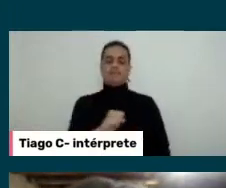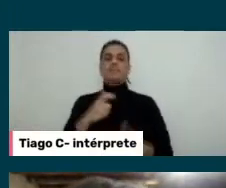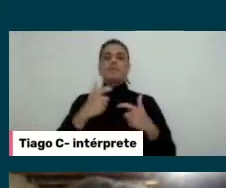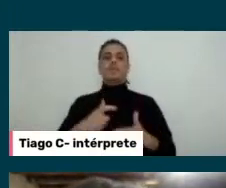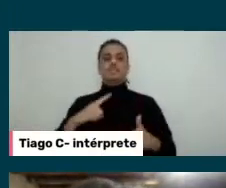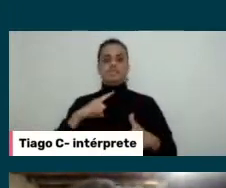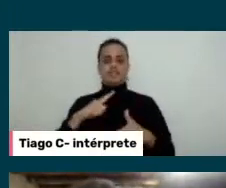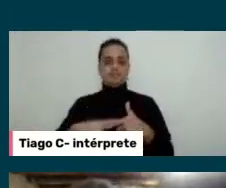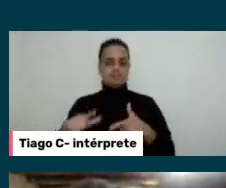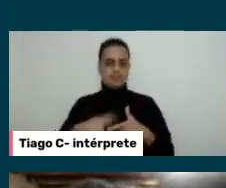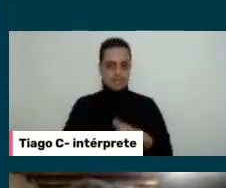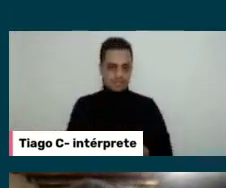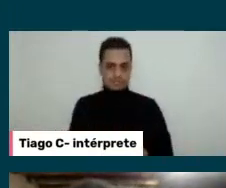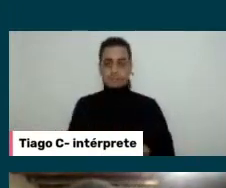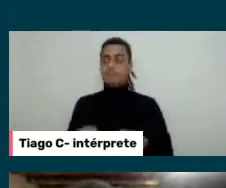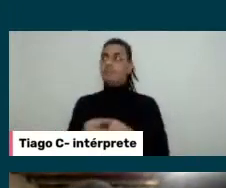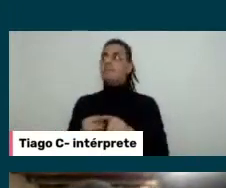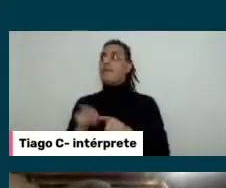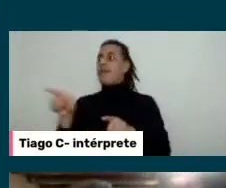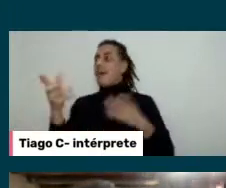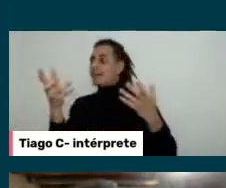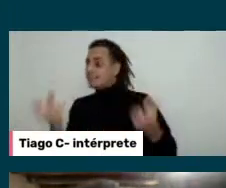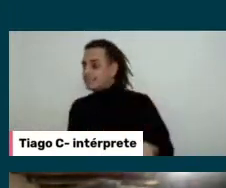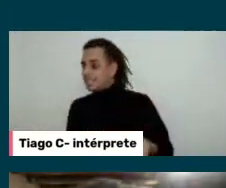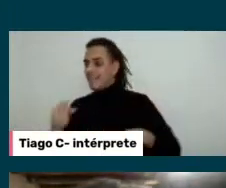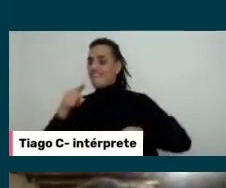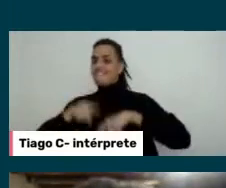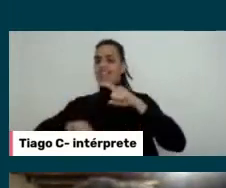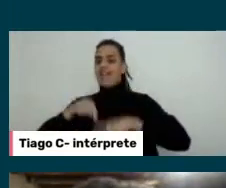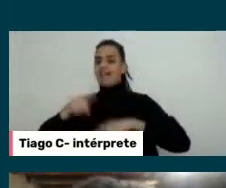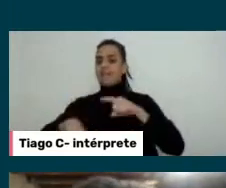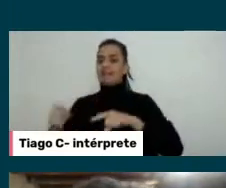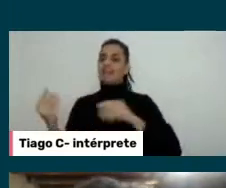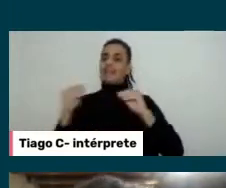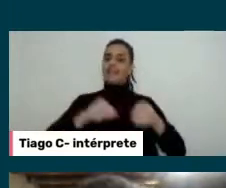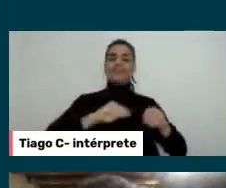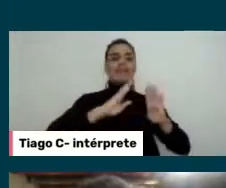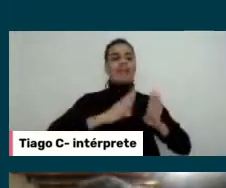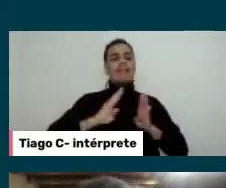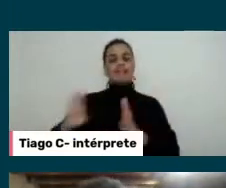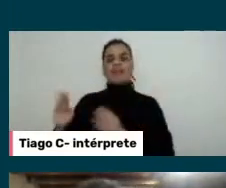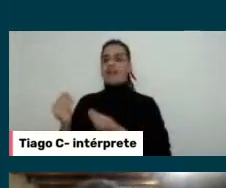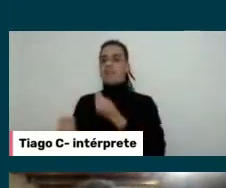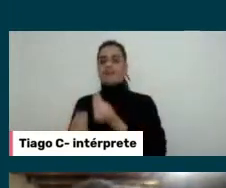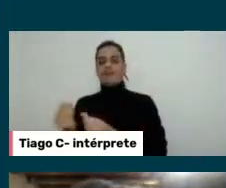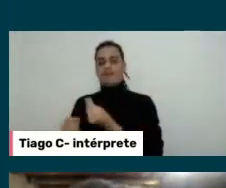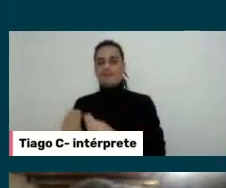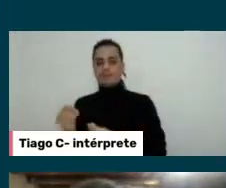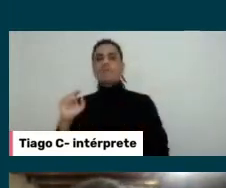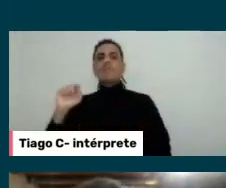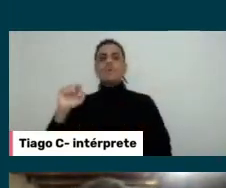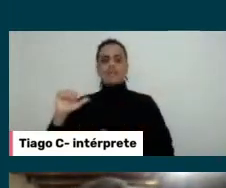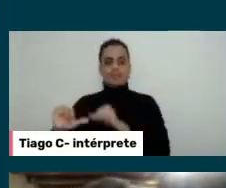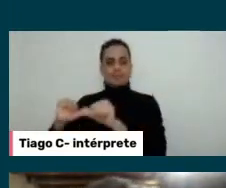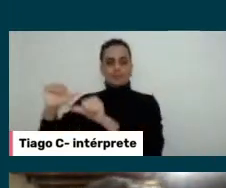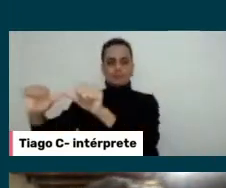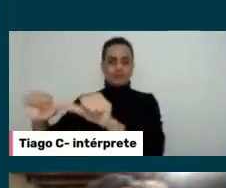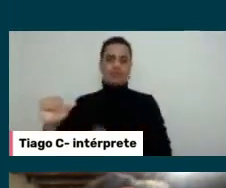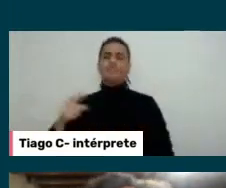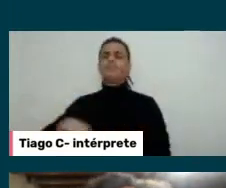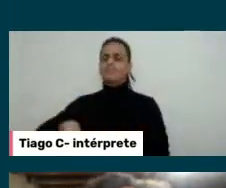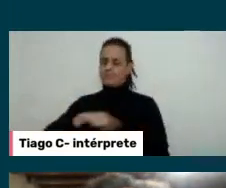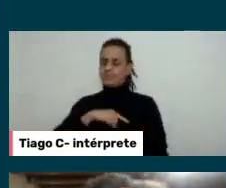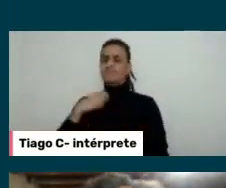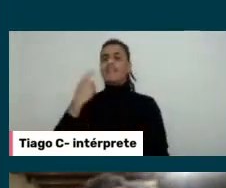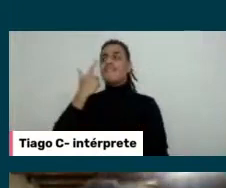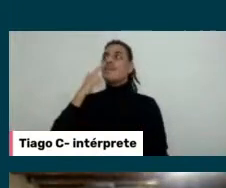e medir, quando adotar uma ferramenta em alguma dessas etapas, o que mudou. Porque, sim, a gente precisa medir o que a gente está